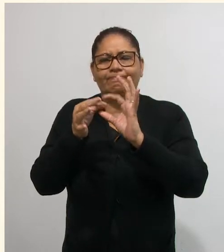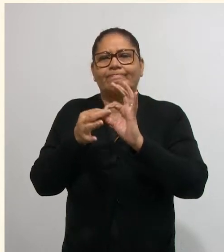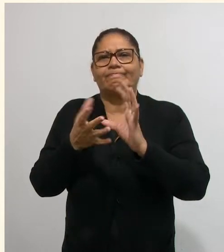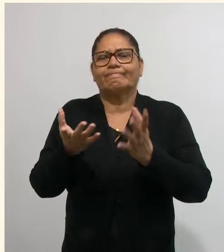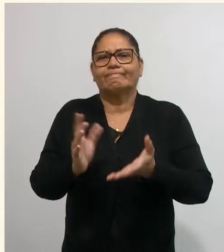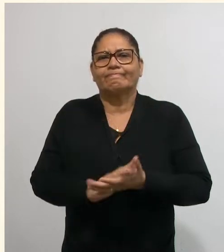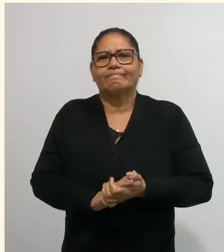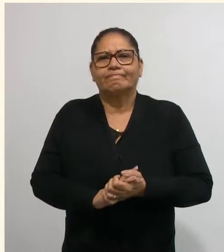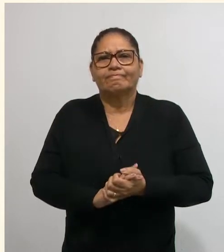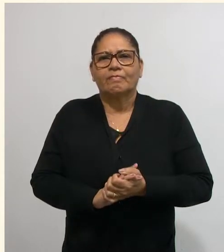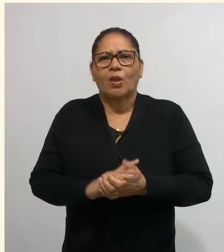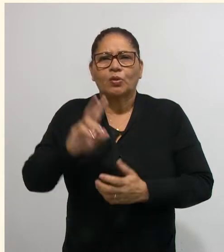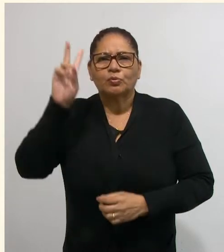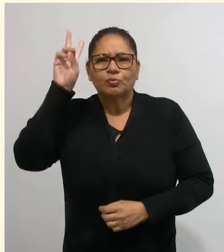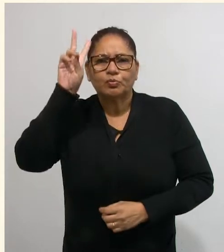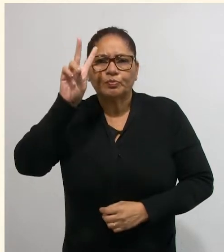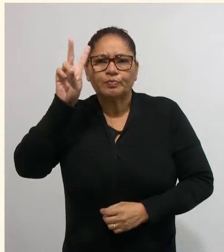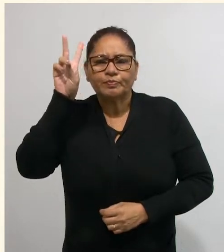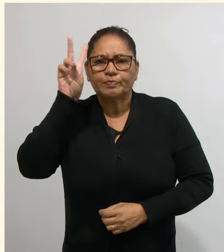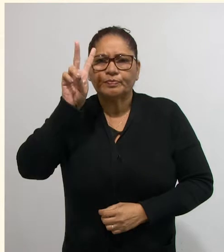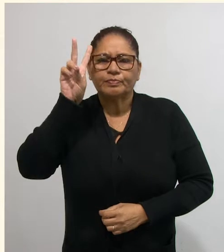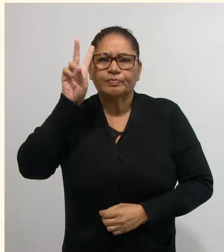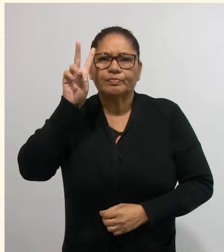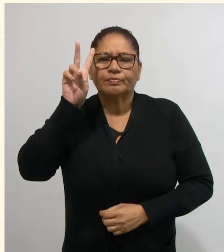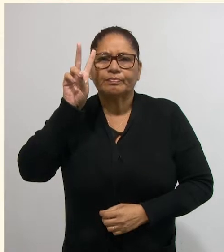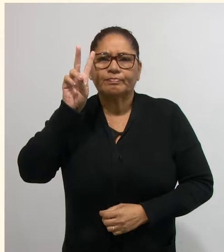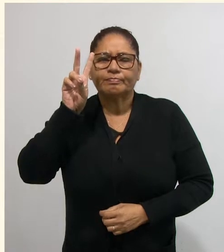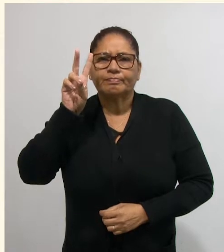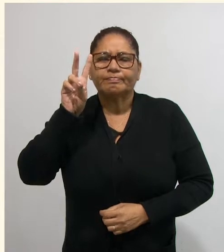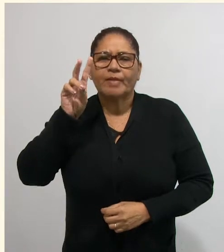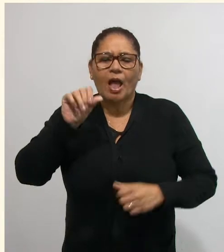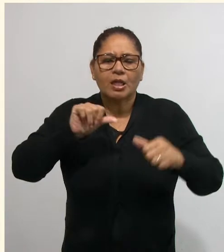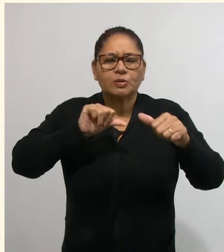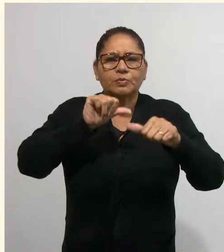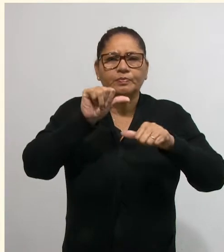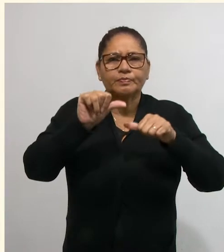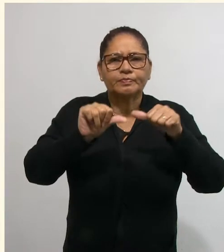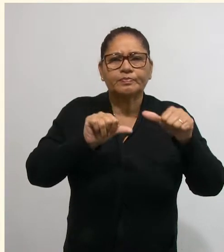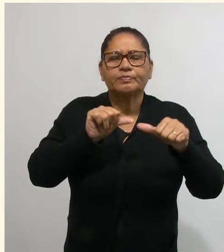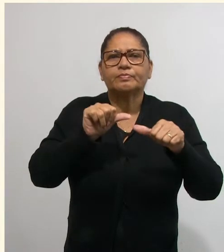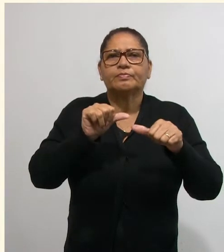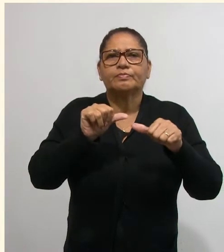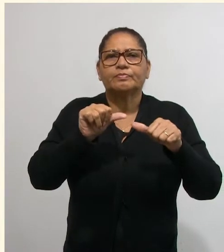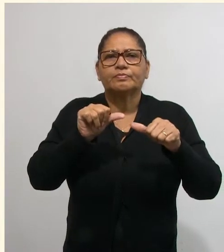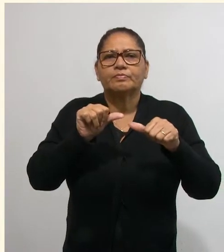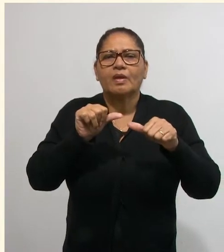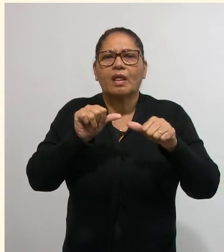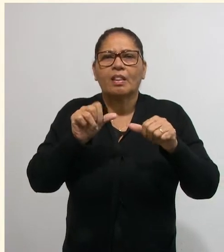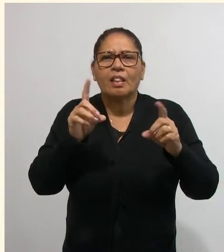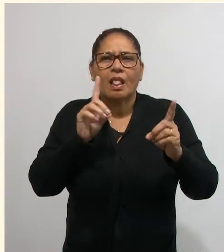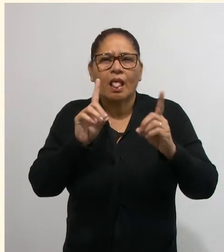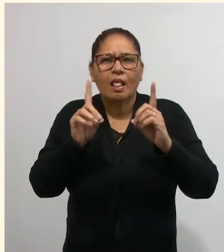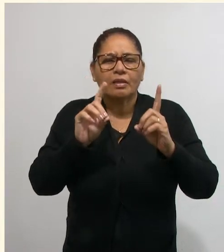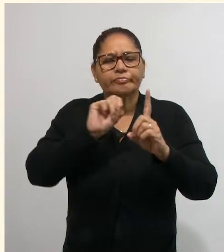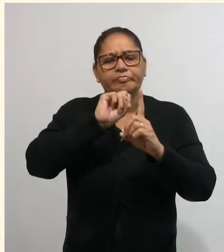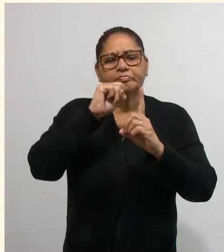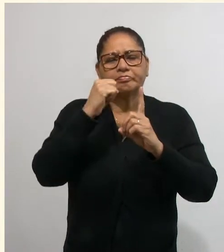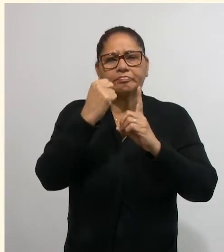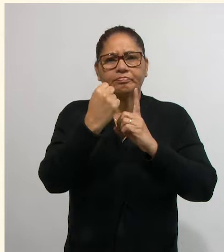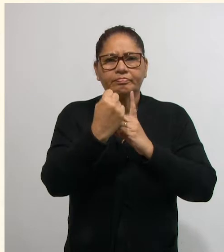contextualizadas historicamente e transformam-se de acordo com as dinâmicas